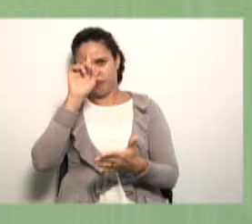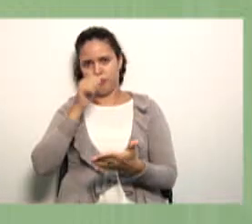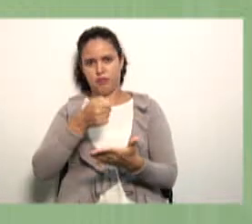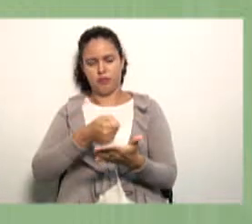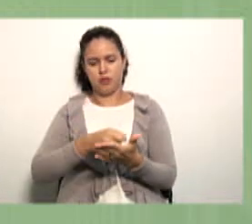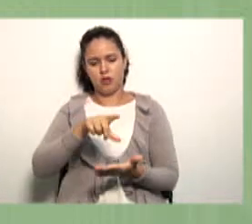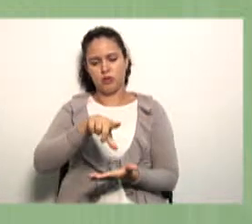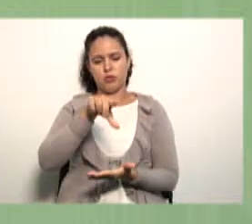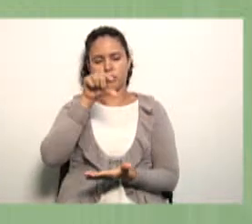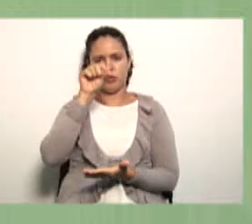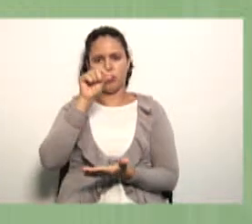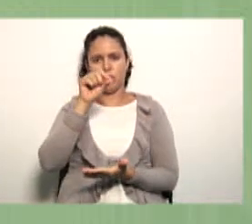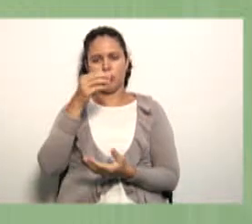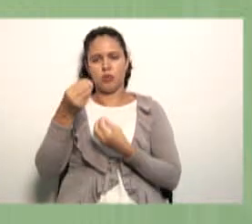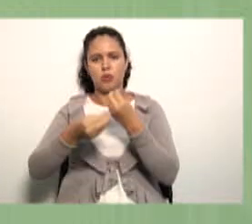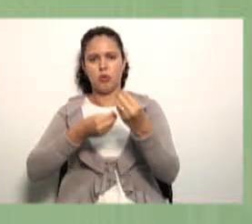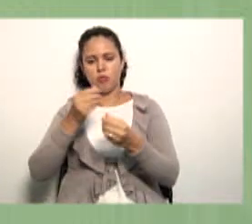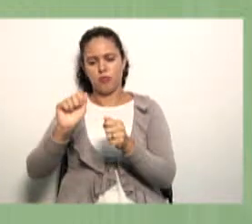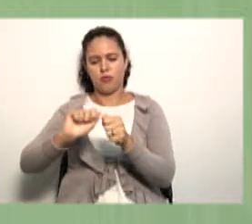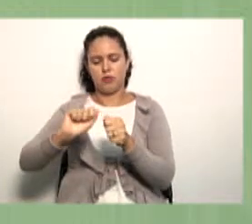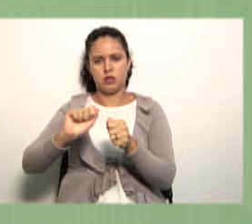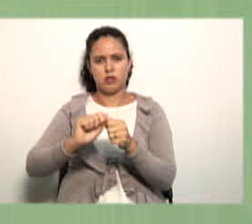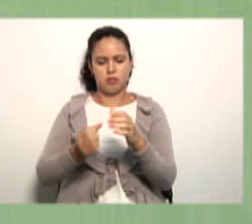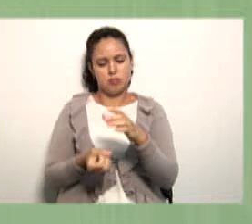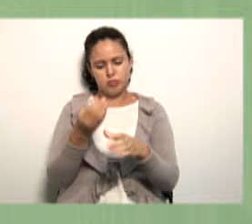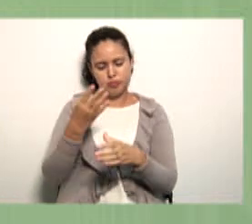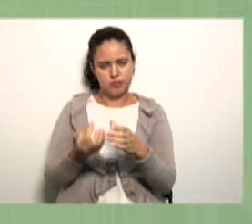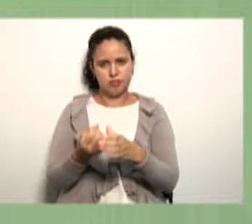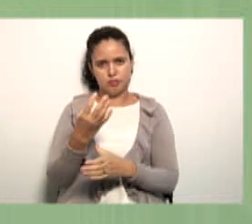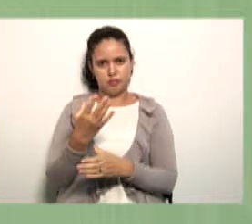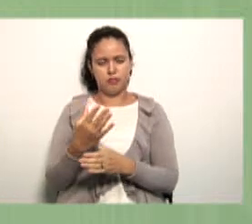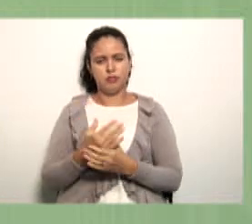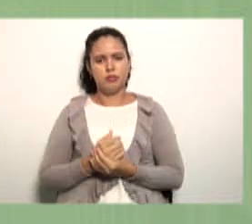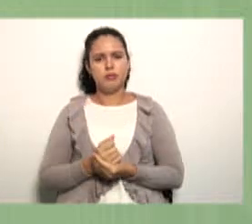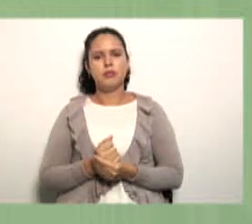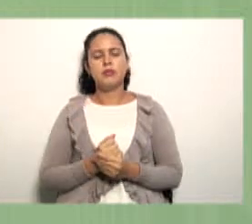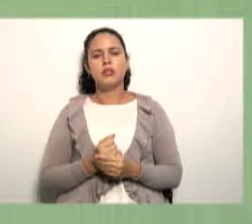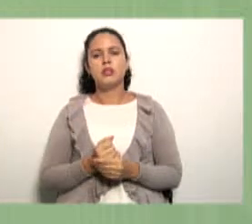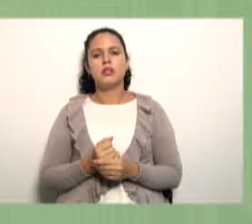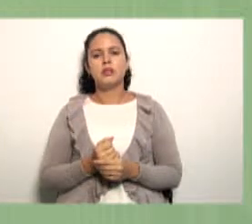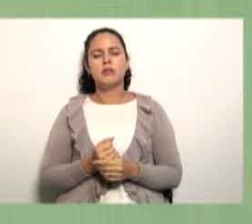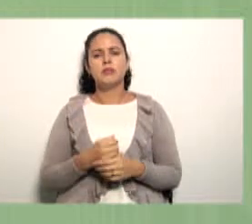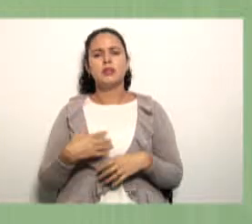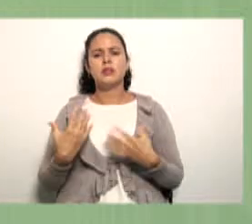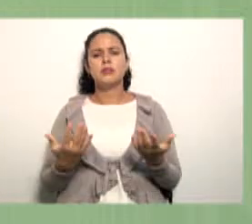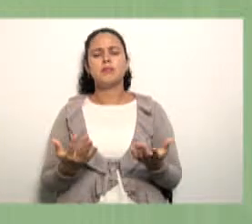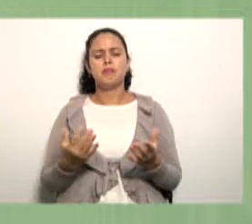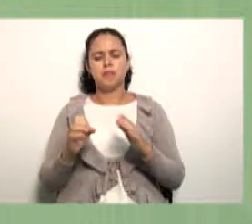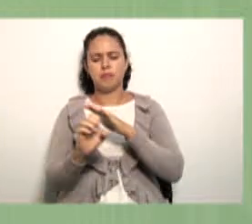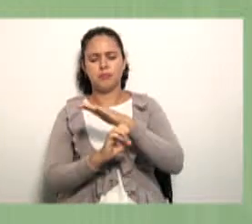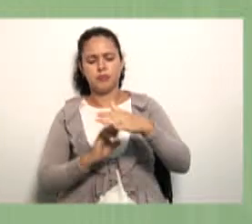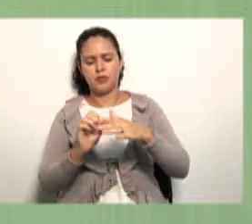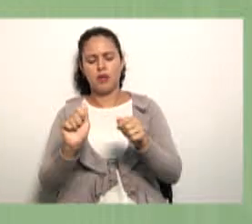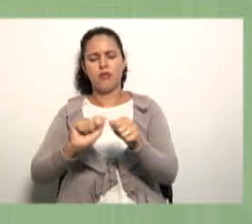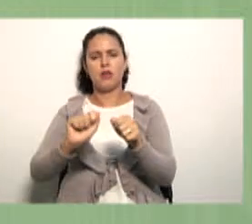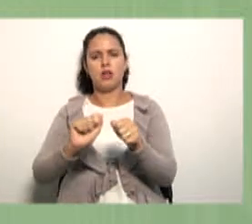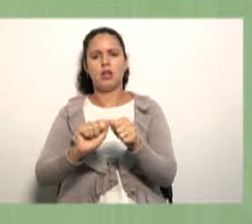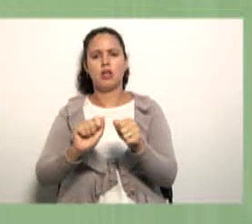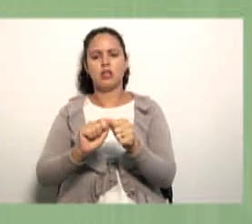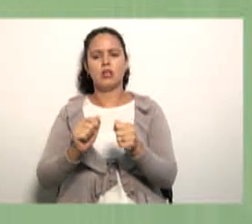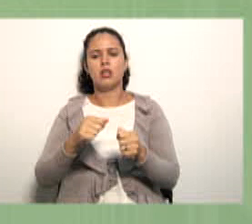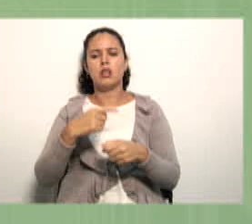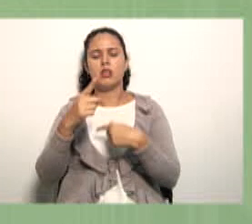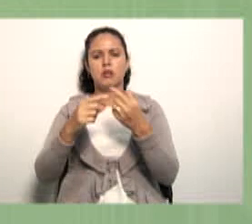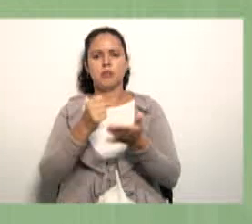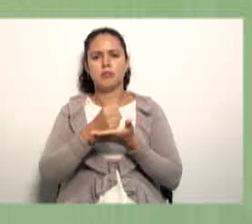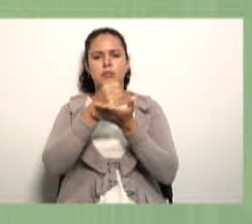a empresa que decide, né, como que ela vai fazer a sua produção. E a gente vai ver para quem vai ser produzido. Esse para quem está